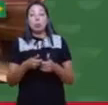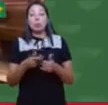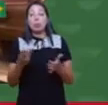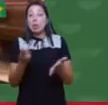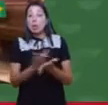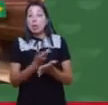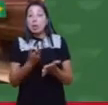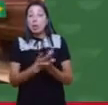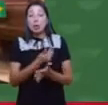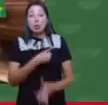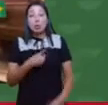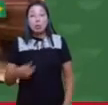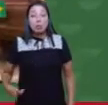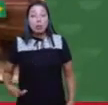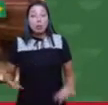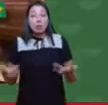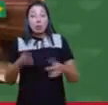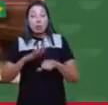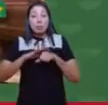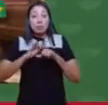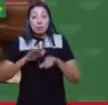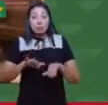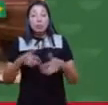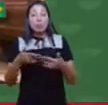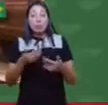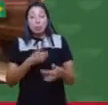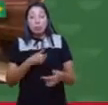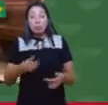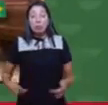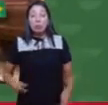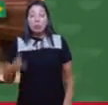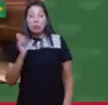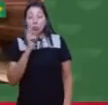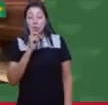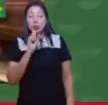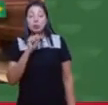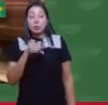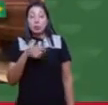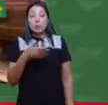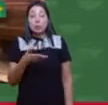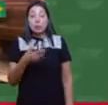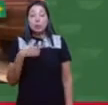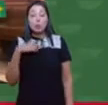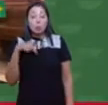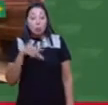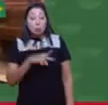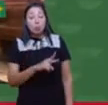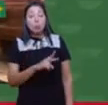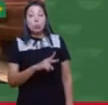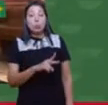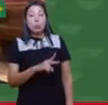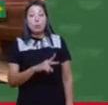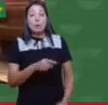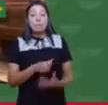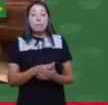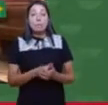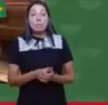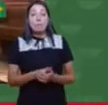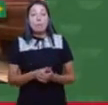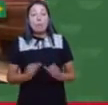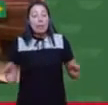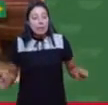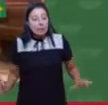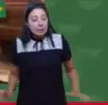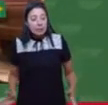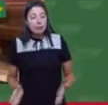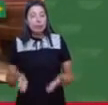desgoverno no enfrentamento à pandemia. É um governo de mentira e continua a